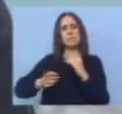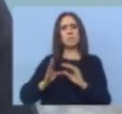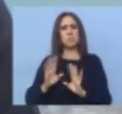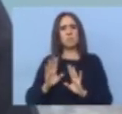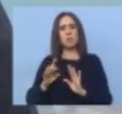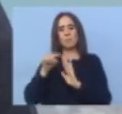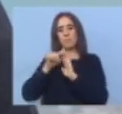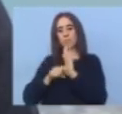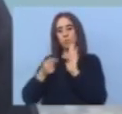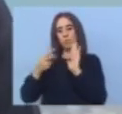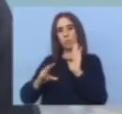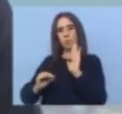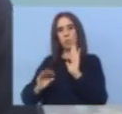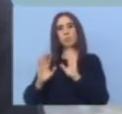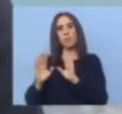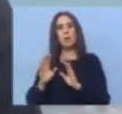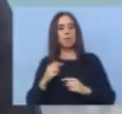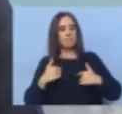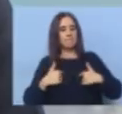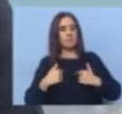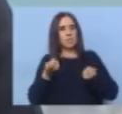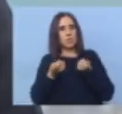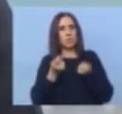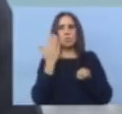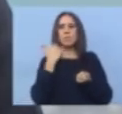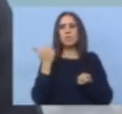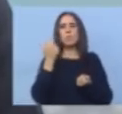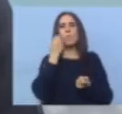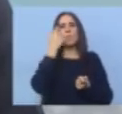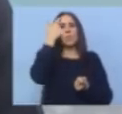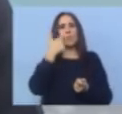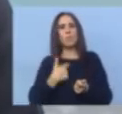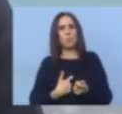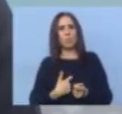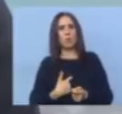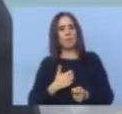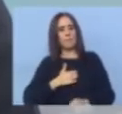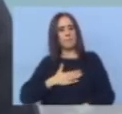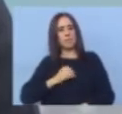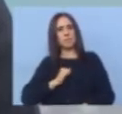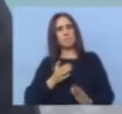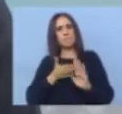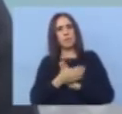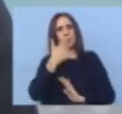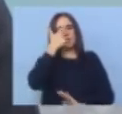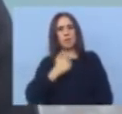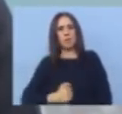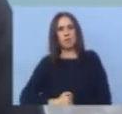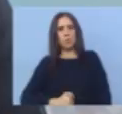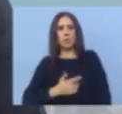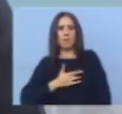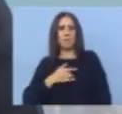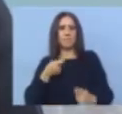10 mandamentos, mas como é que eu, enquanto gestor, sou chamado a viver na minha empresa enquanto católico. E é muito uma lógica do